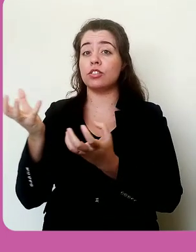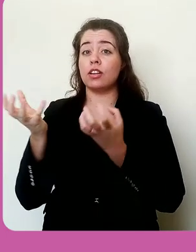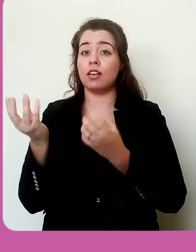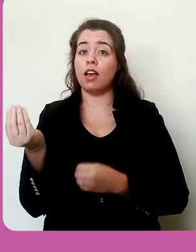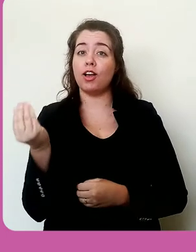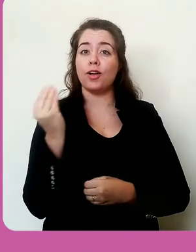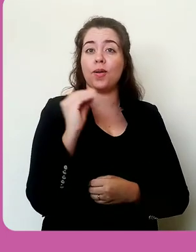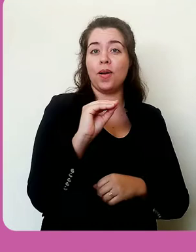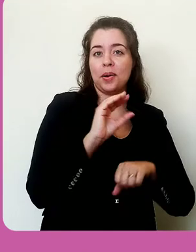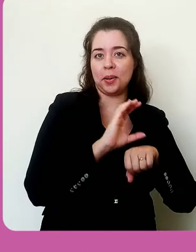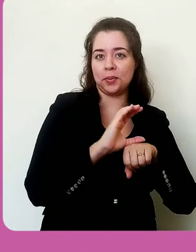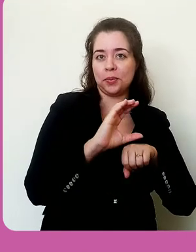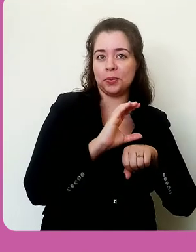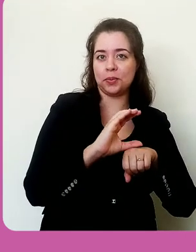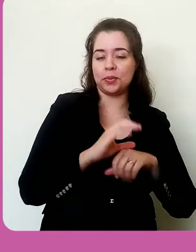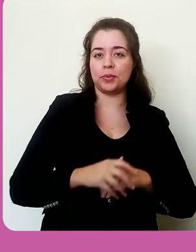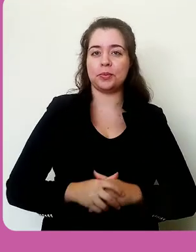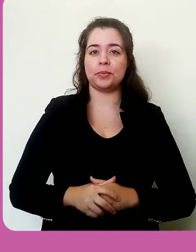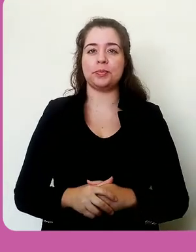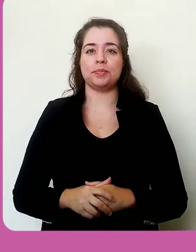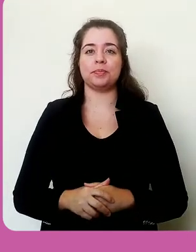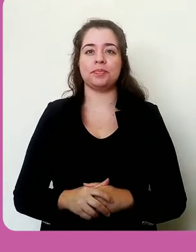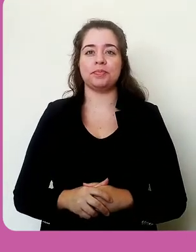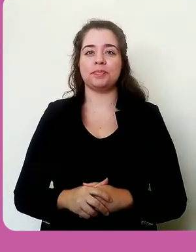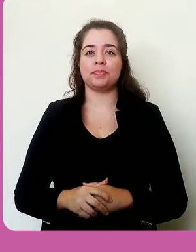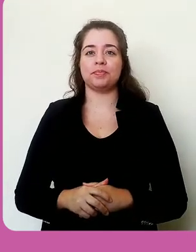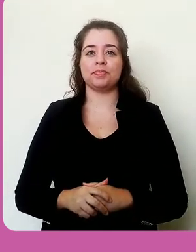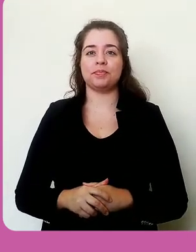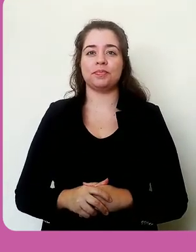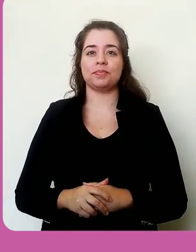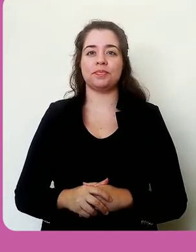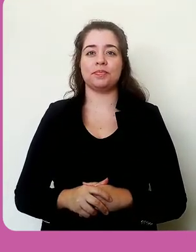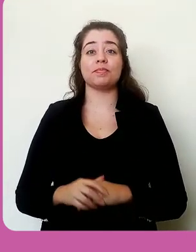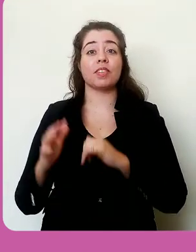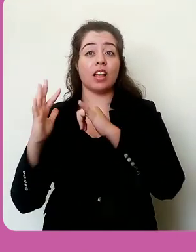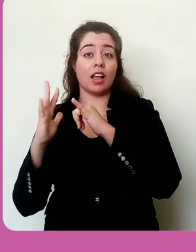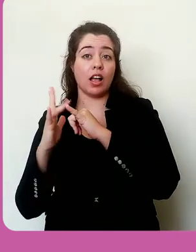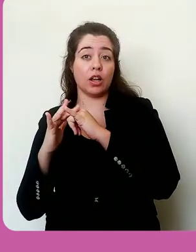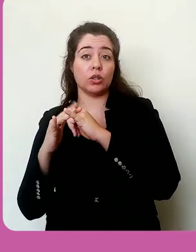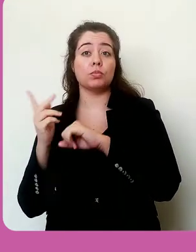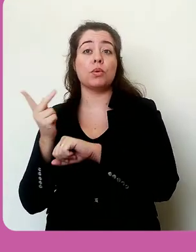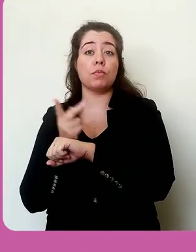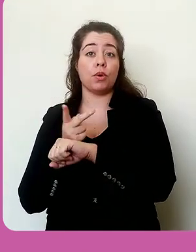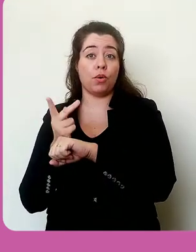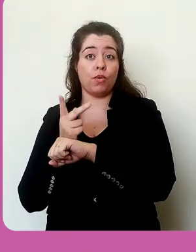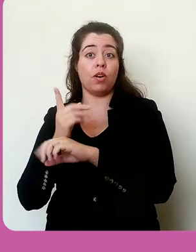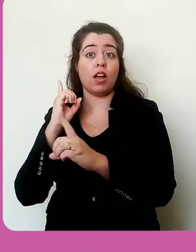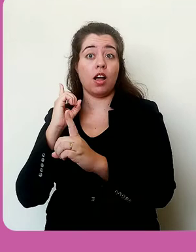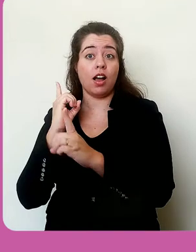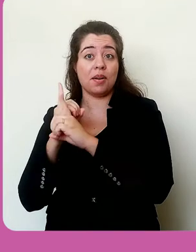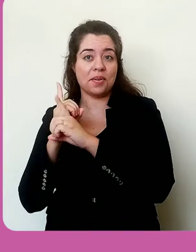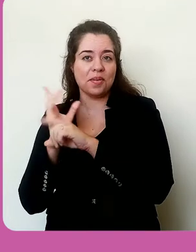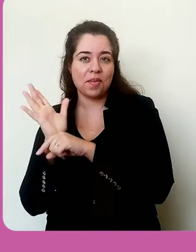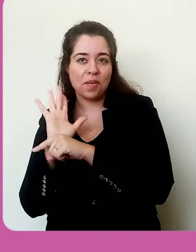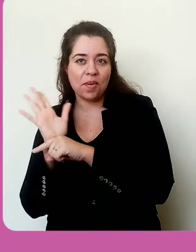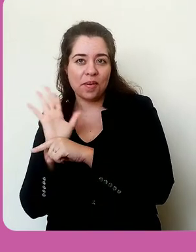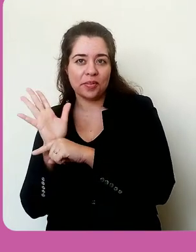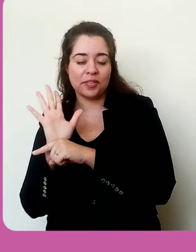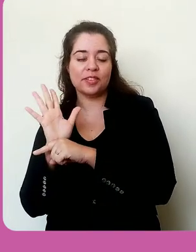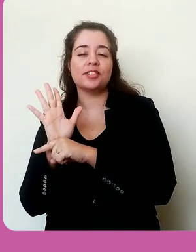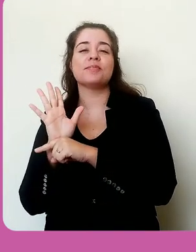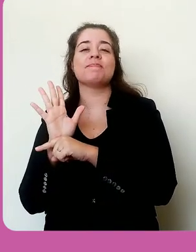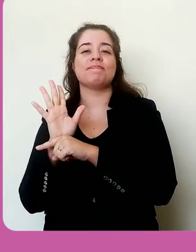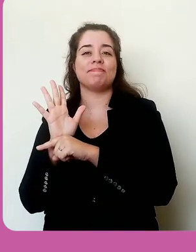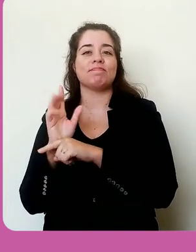busca, após encontrar o vídeo, você deve seguir os seguintes passos. Bom,